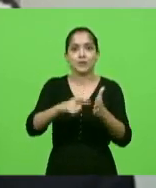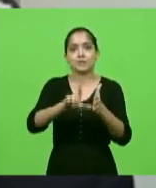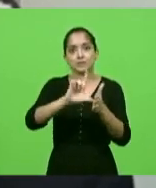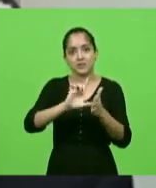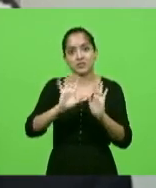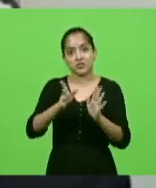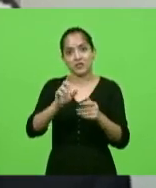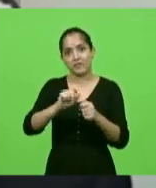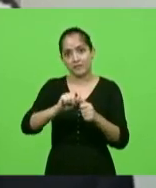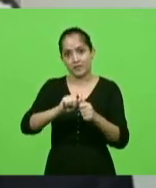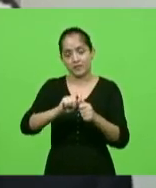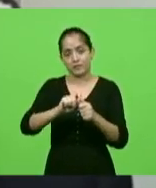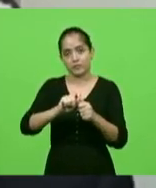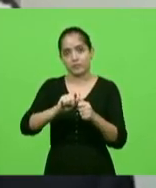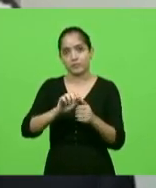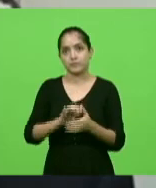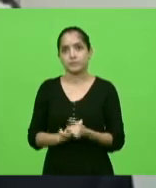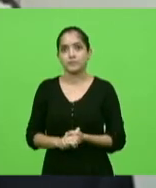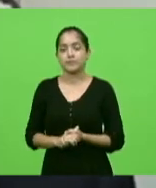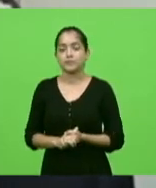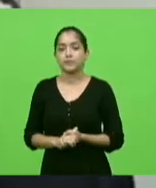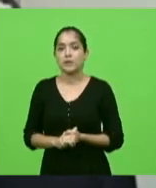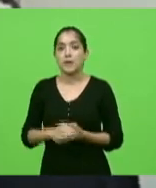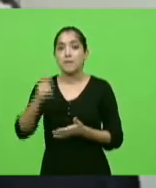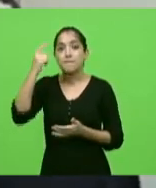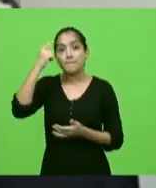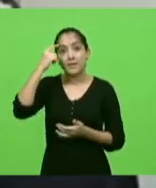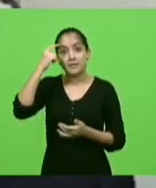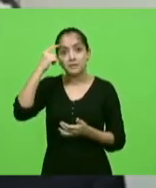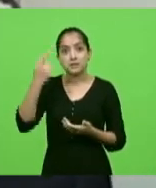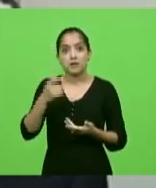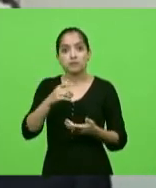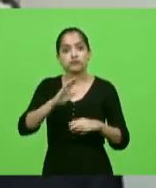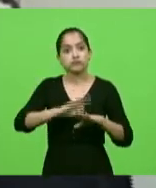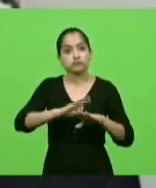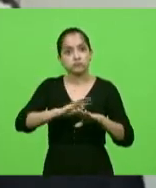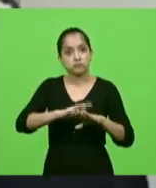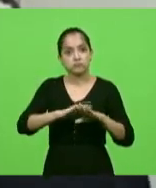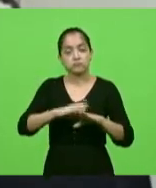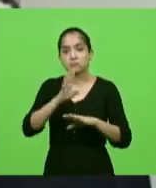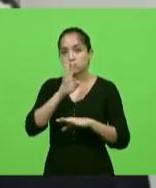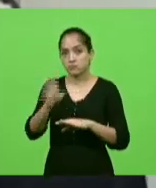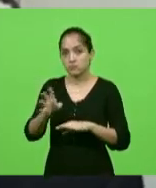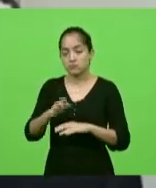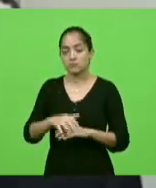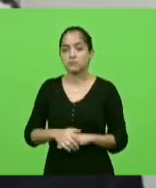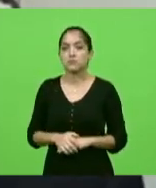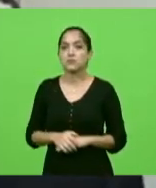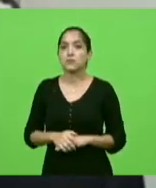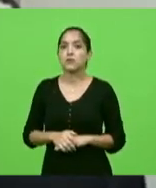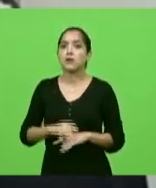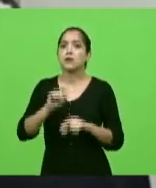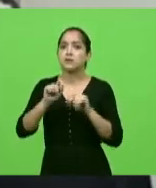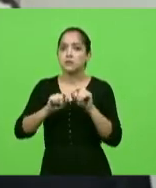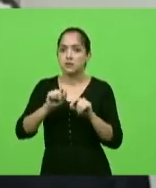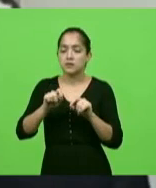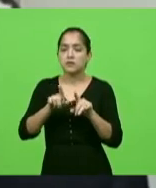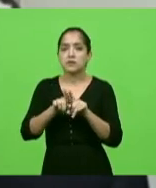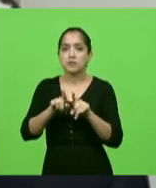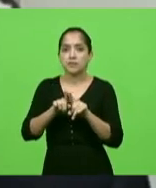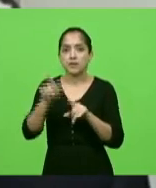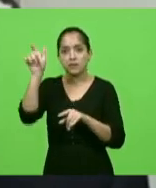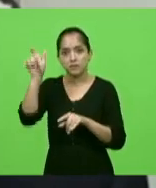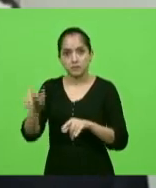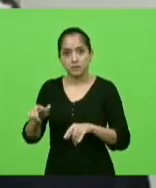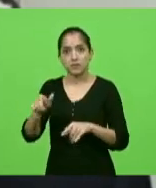já realizado pensam pensavam pensam os autores da acusação aventaram que também